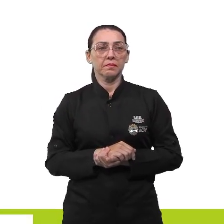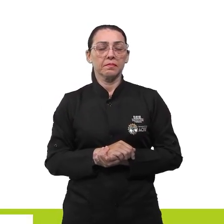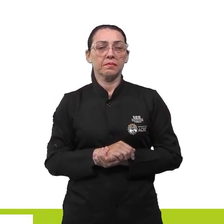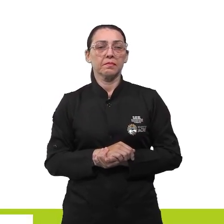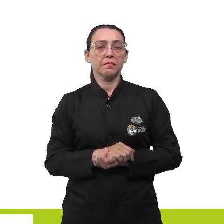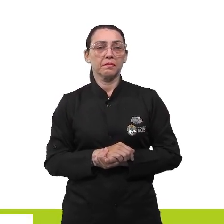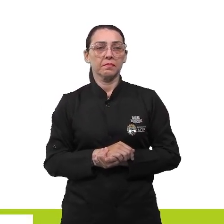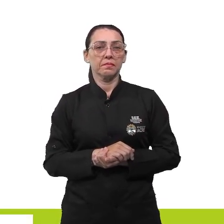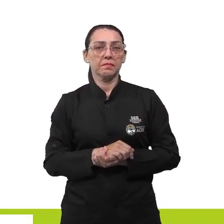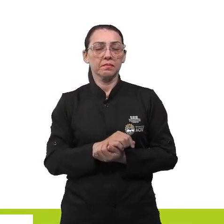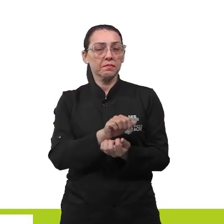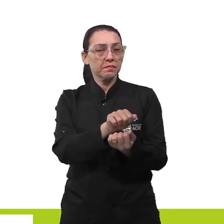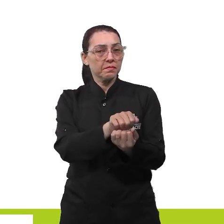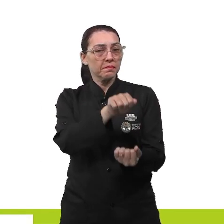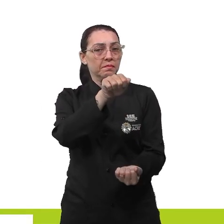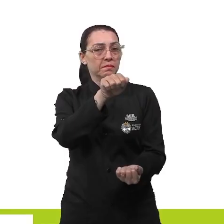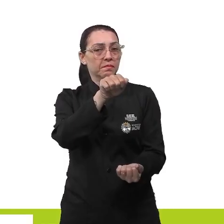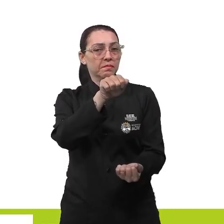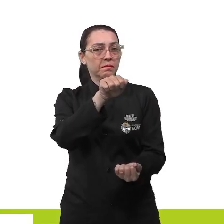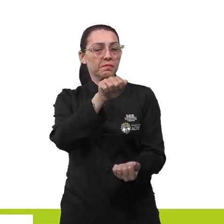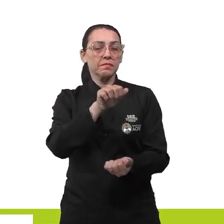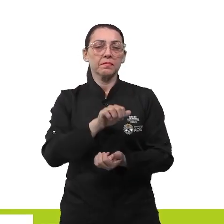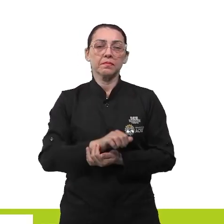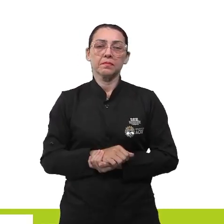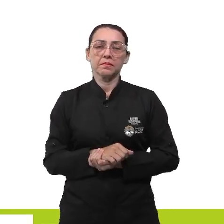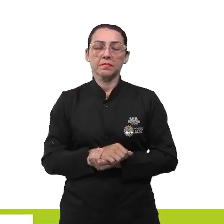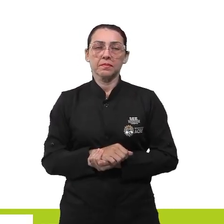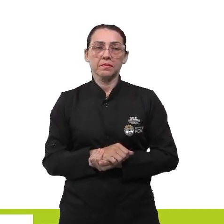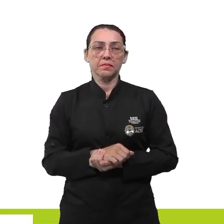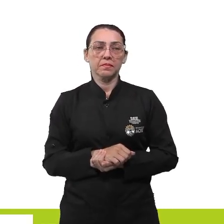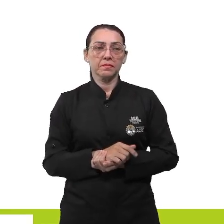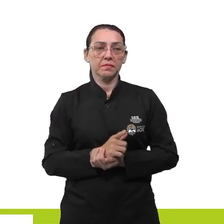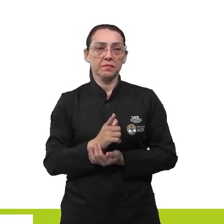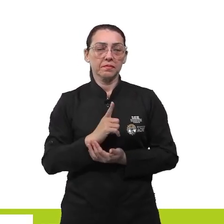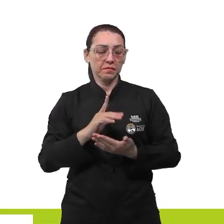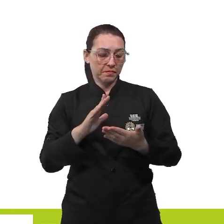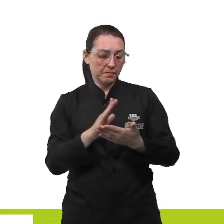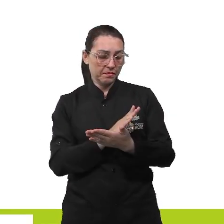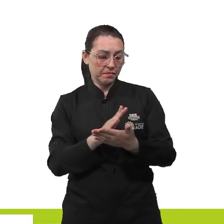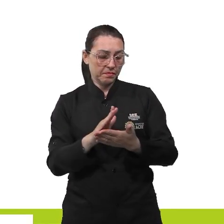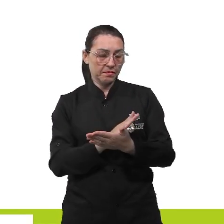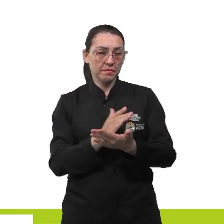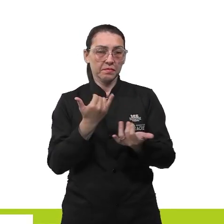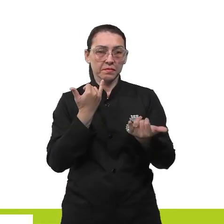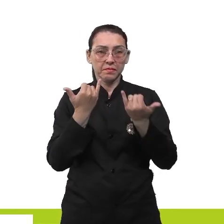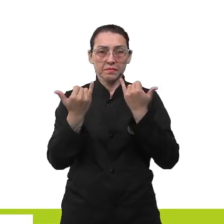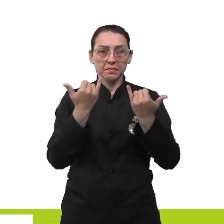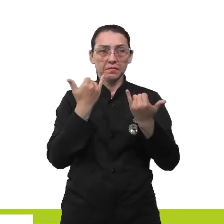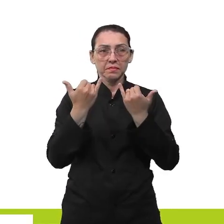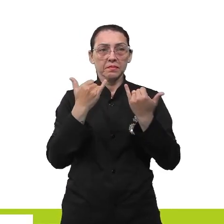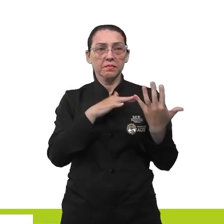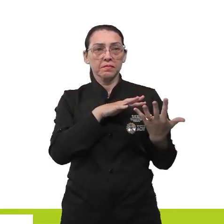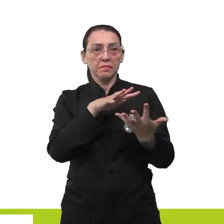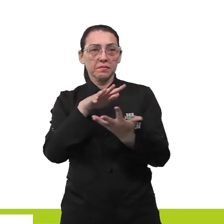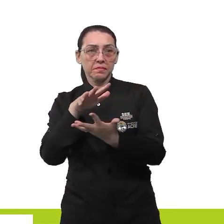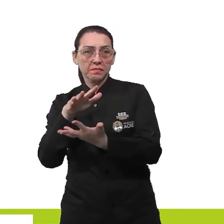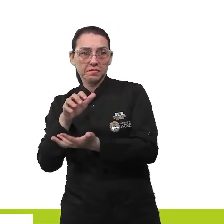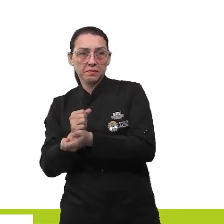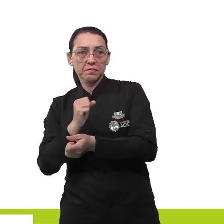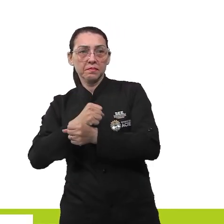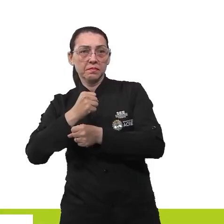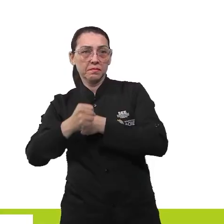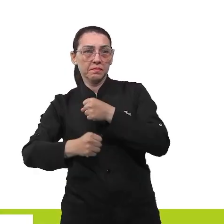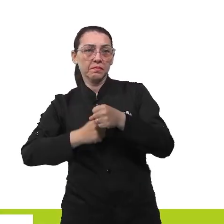um folder, né? Aí um folder. E aí temos algumas situações, ó. En el mundo, cada